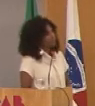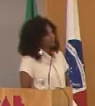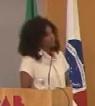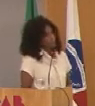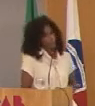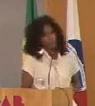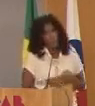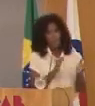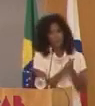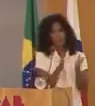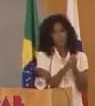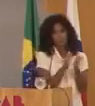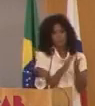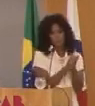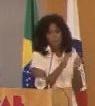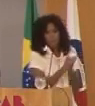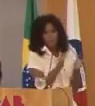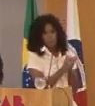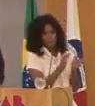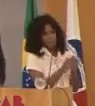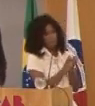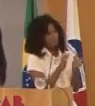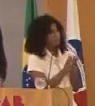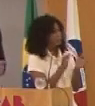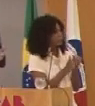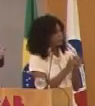muito obrigado.